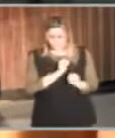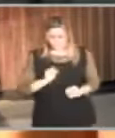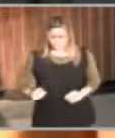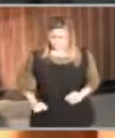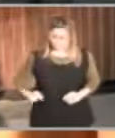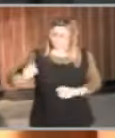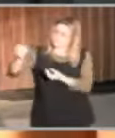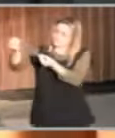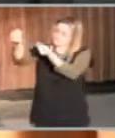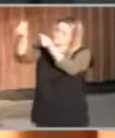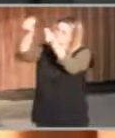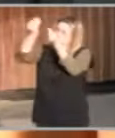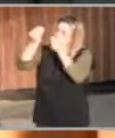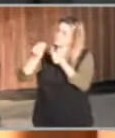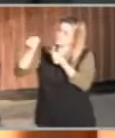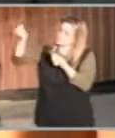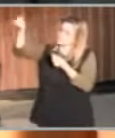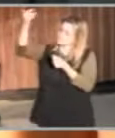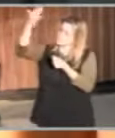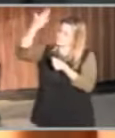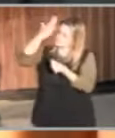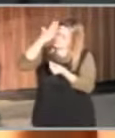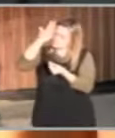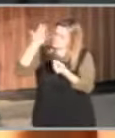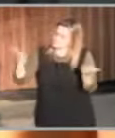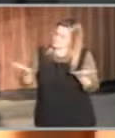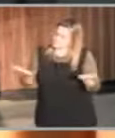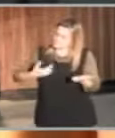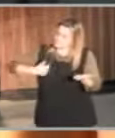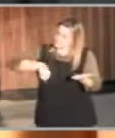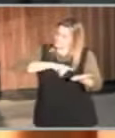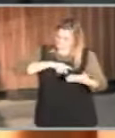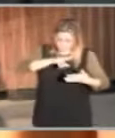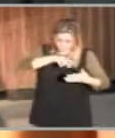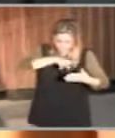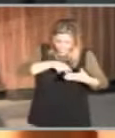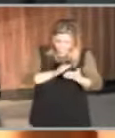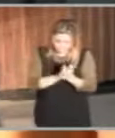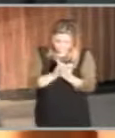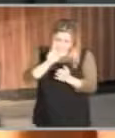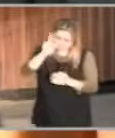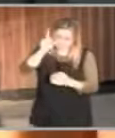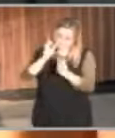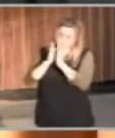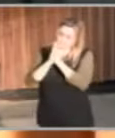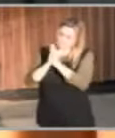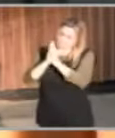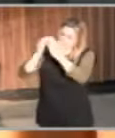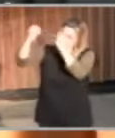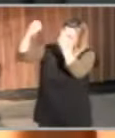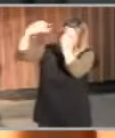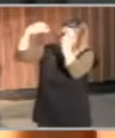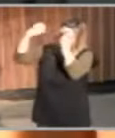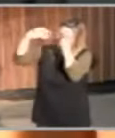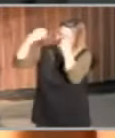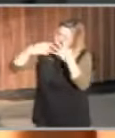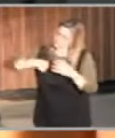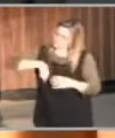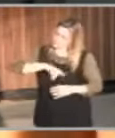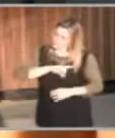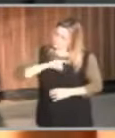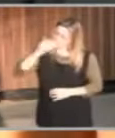graça. E nessa hora quando vamos meditar na tua palavra, aplica a palavra